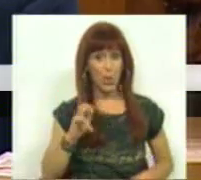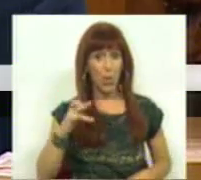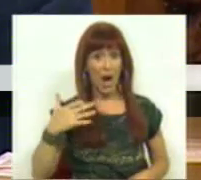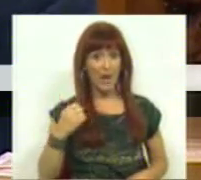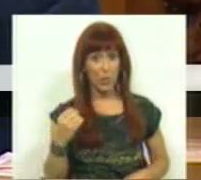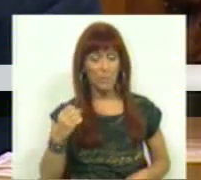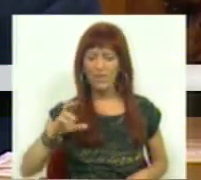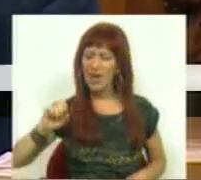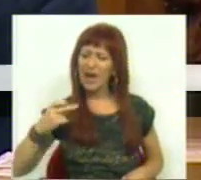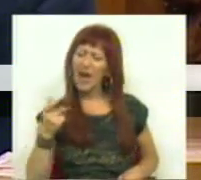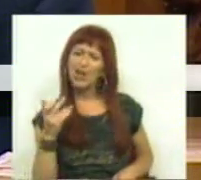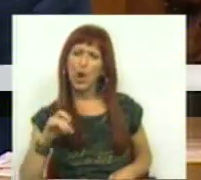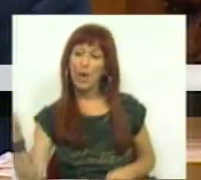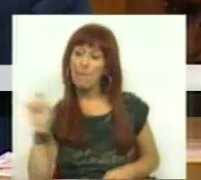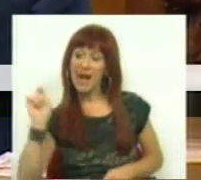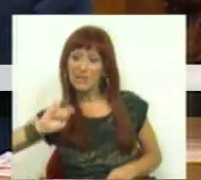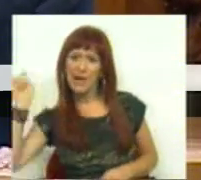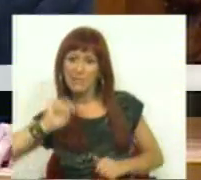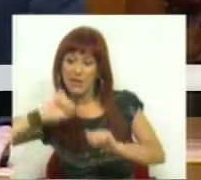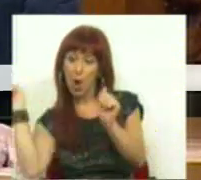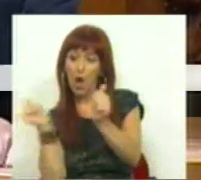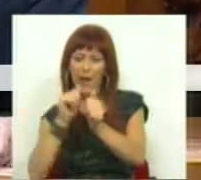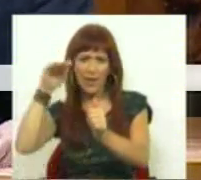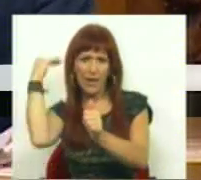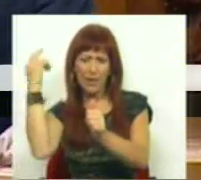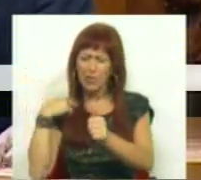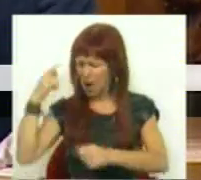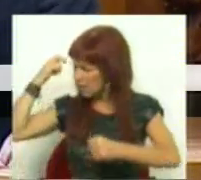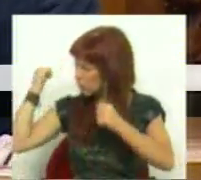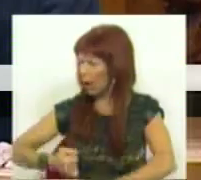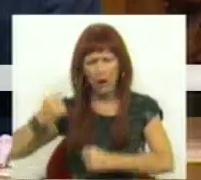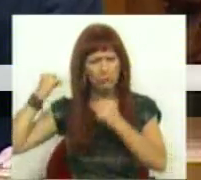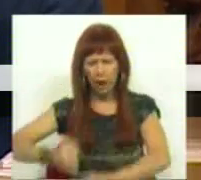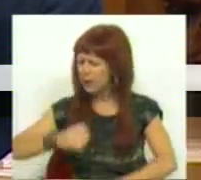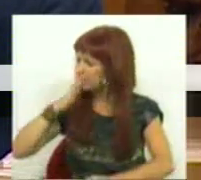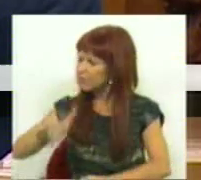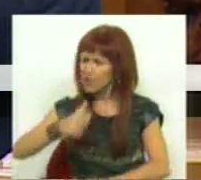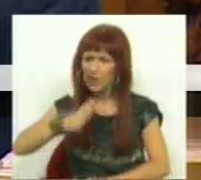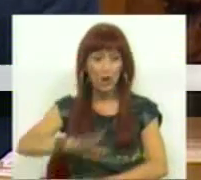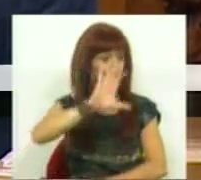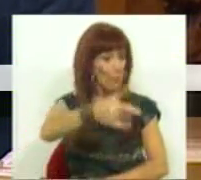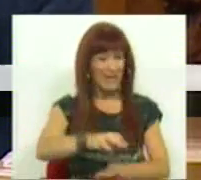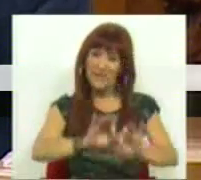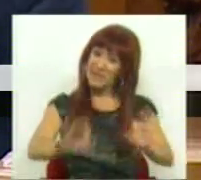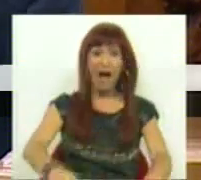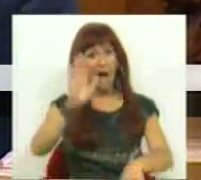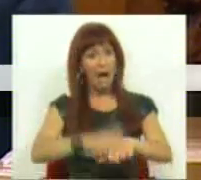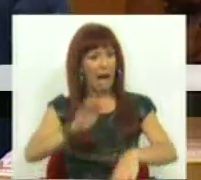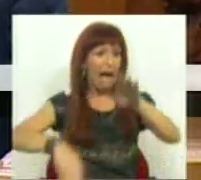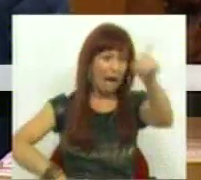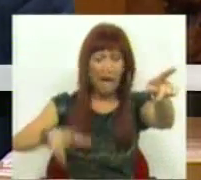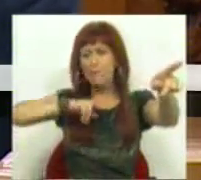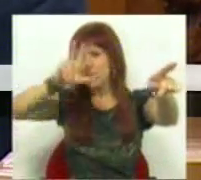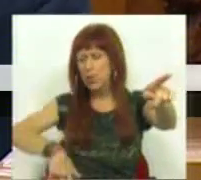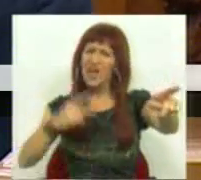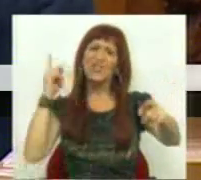que passou meses e meses ao lado de Passos Coelho a teimar repetidamente que o país está como está, porque os